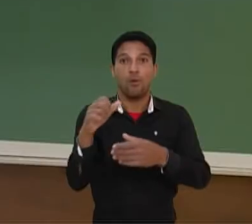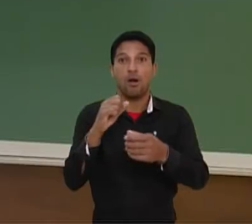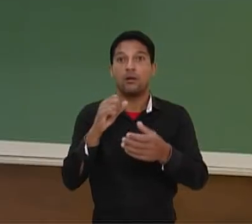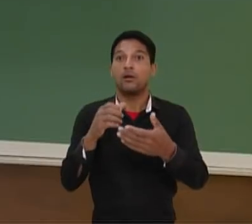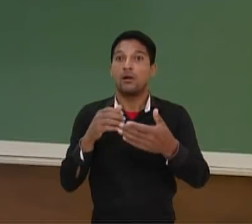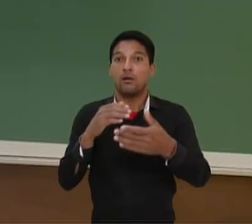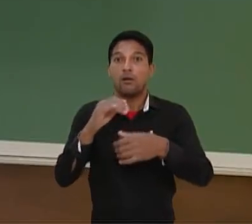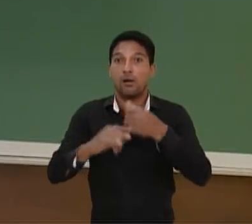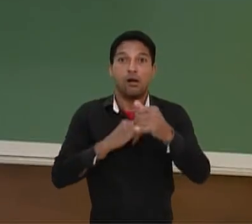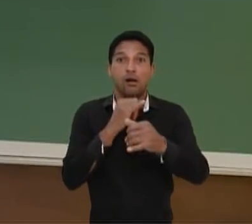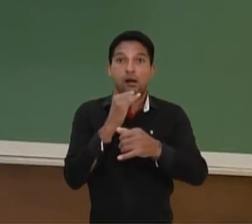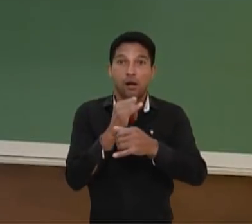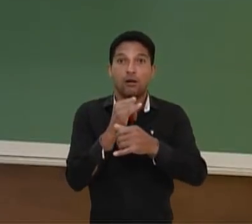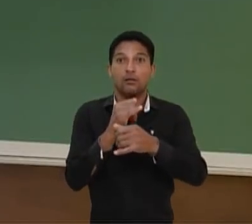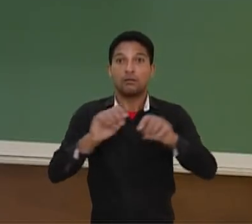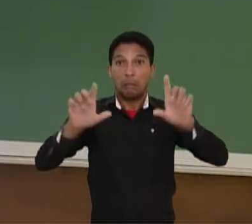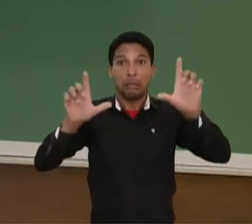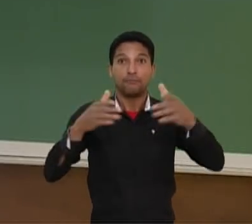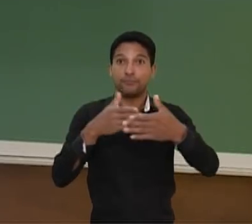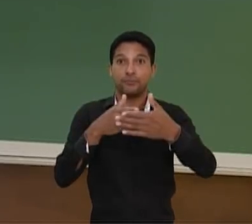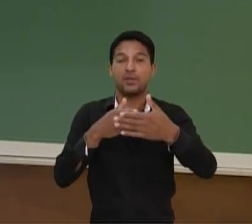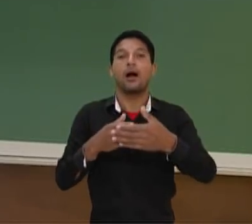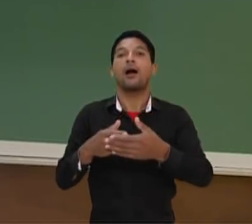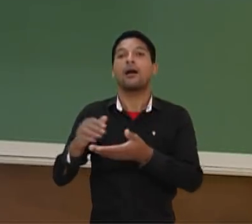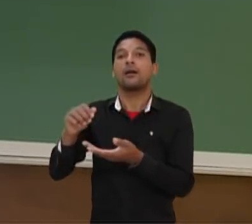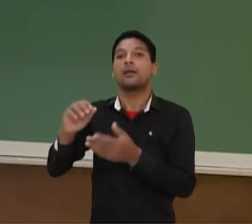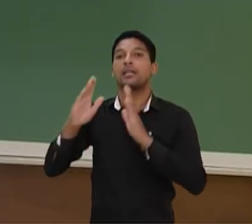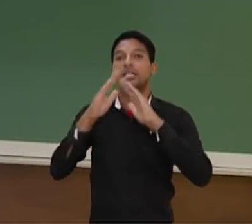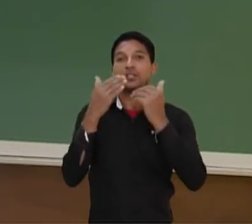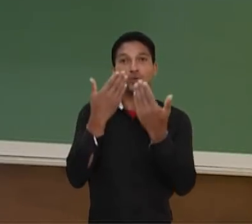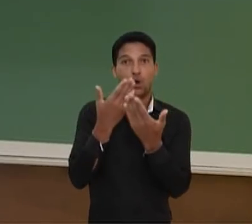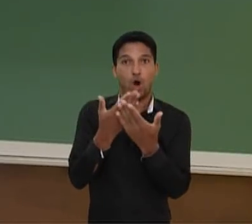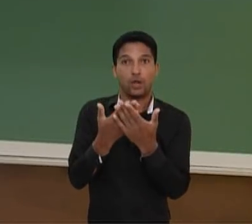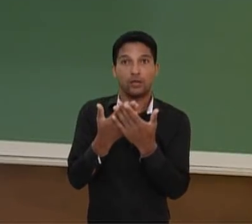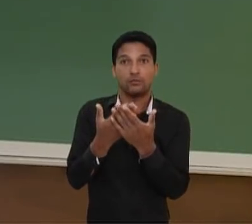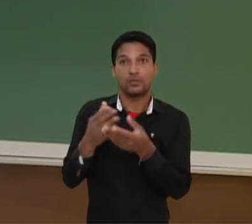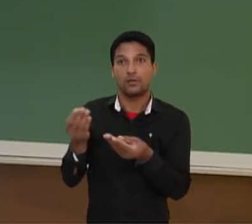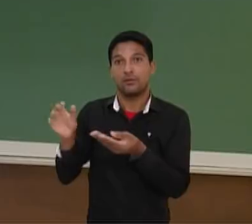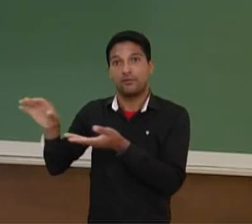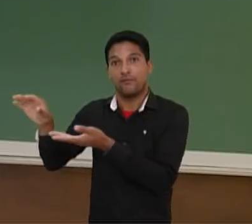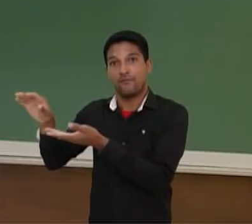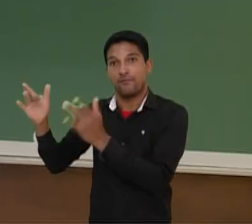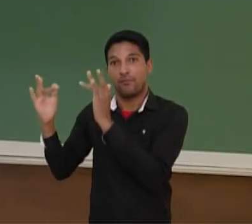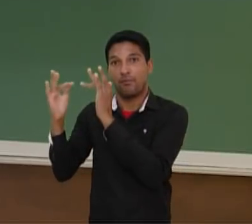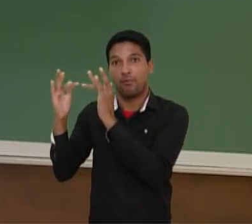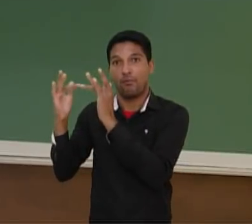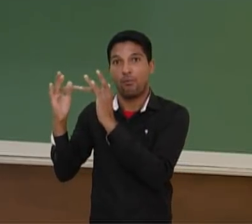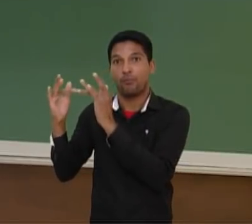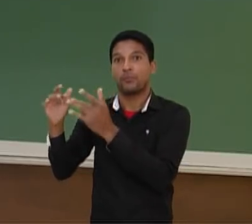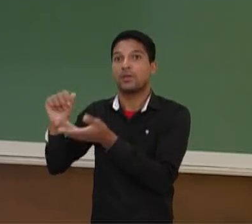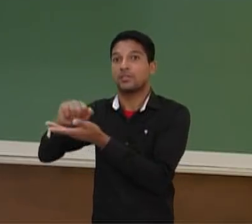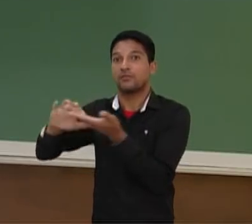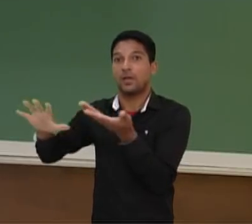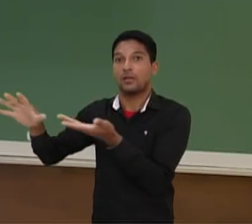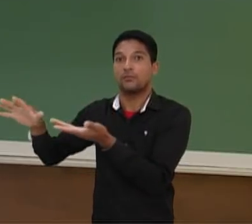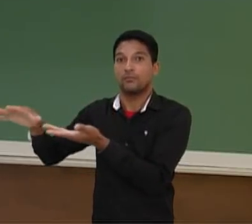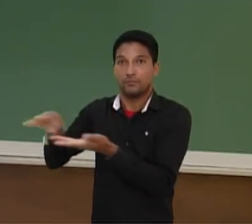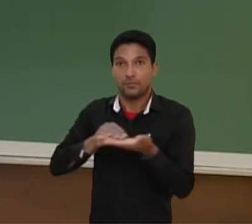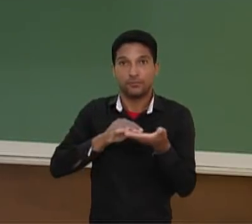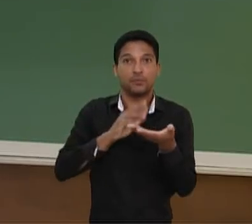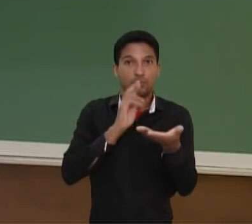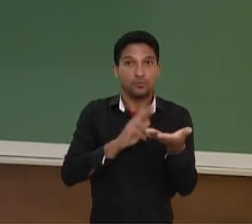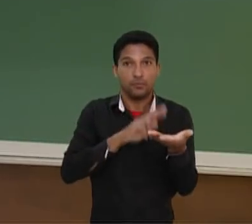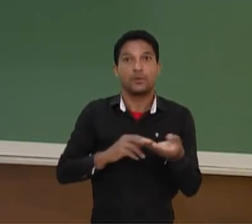direitinho no seu caderno, tá bom? E leva na escola, na data certa lá, para os professores poderem conferir, poderem corrigir e registrar a sua